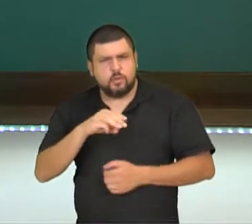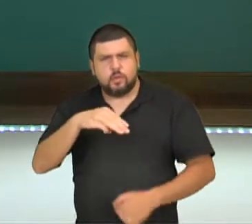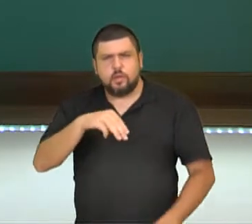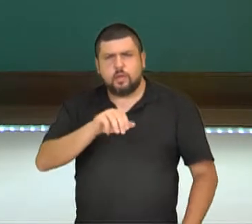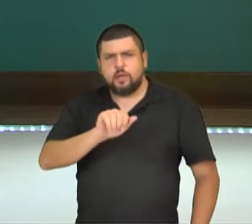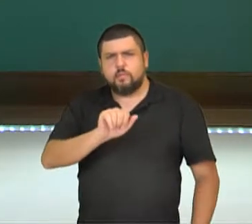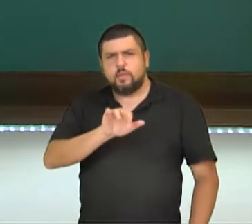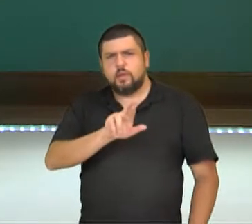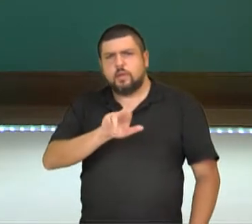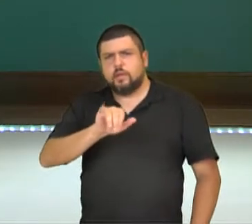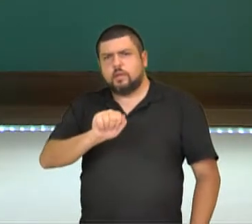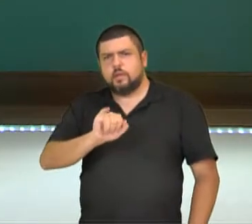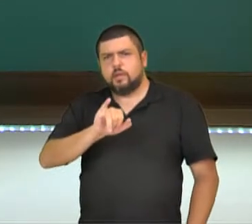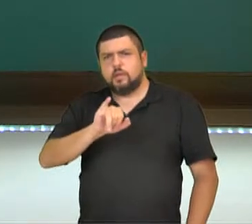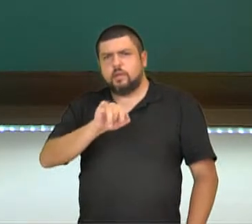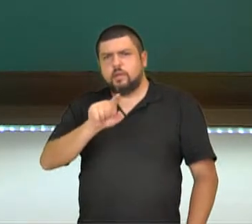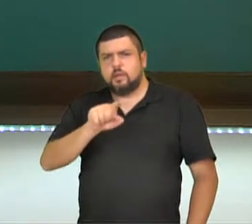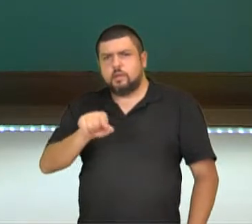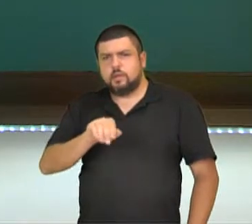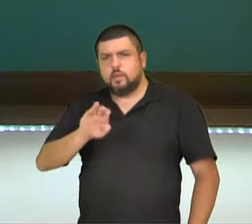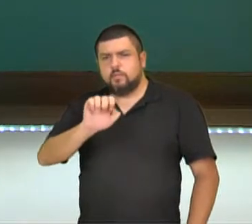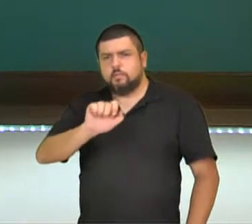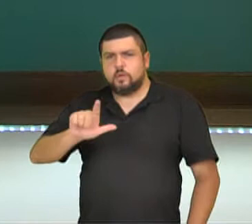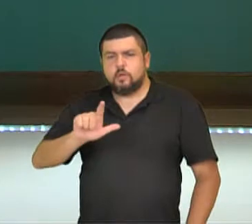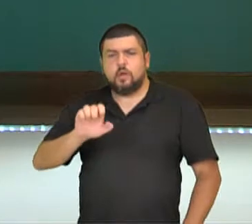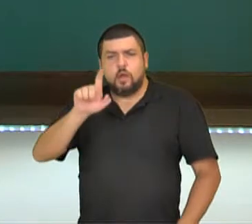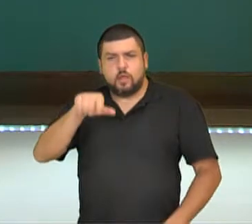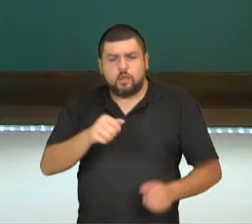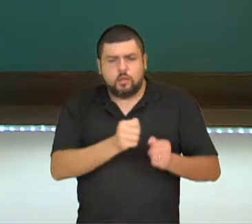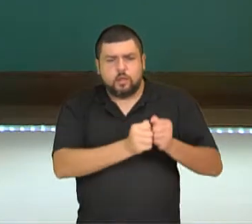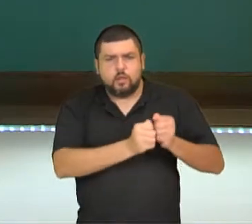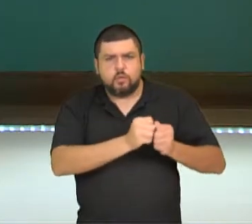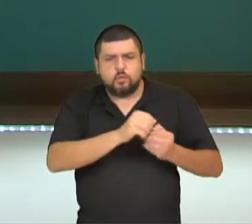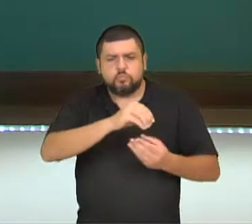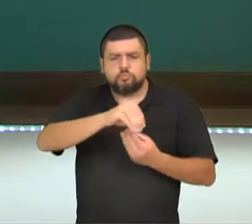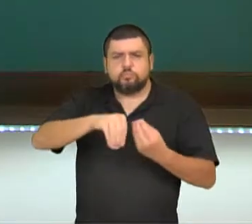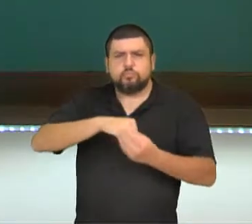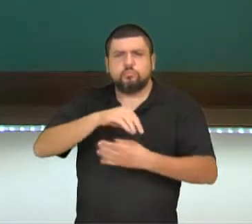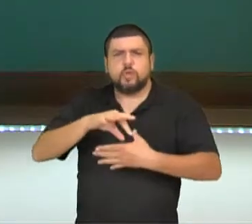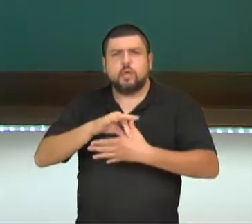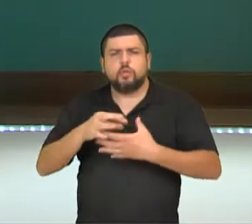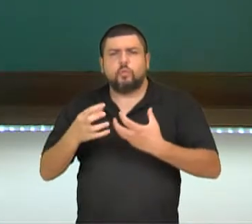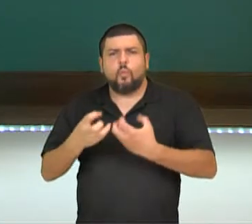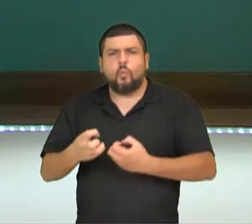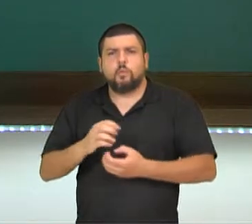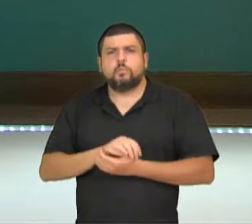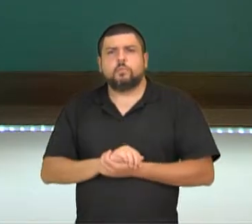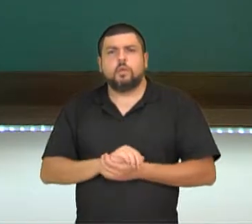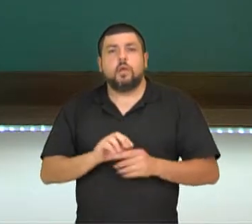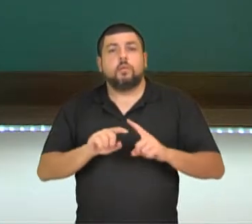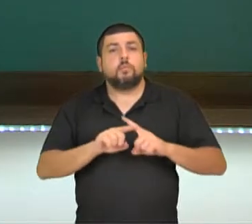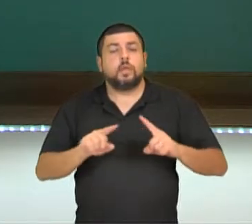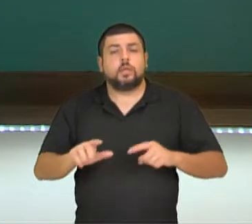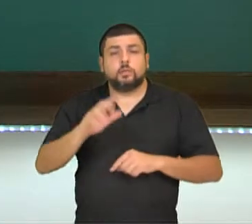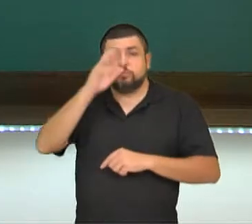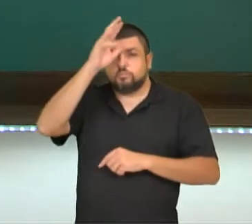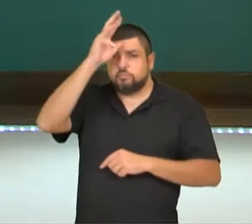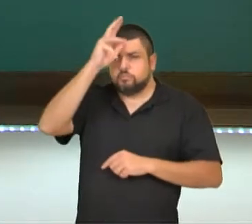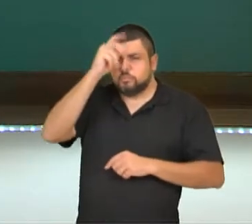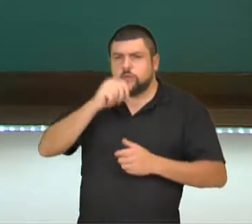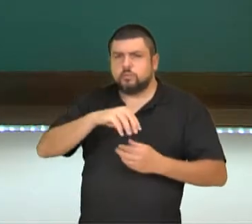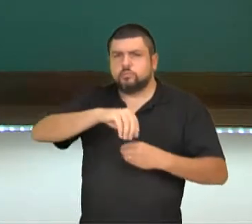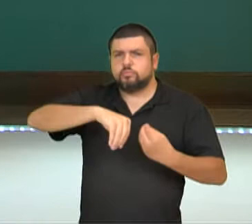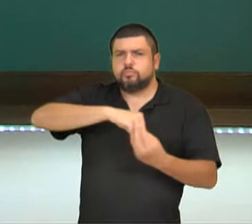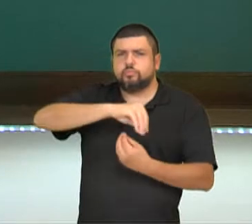com carne seca. Então, não é uma comida típica da nossa região. Mas a galinhada o risoto o arroz à